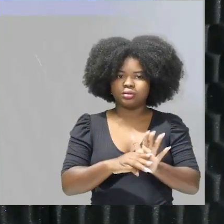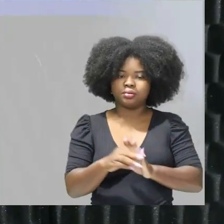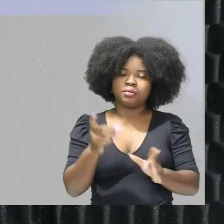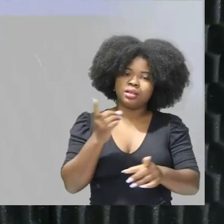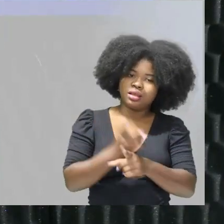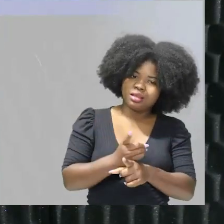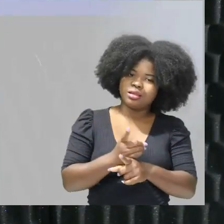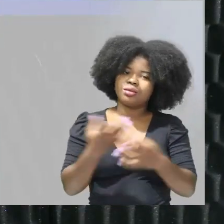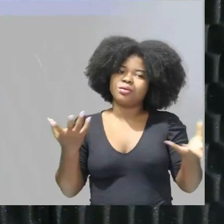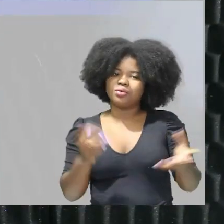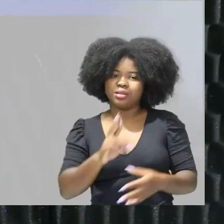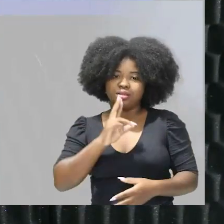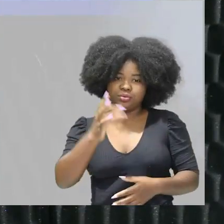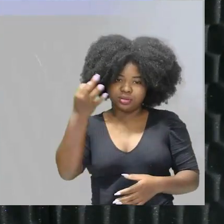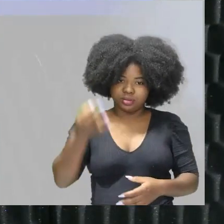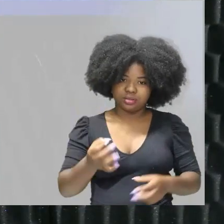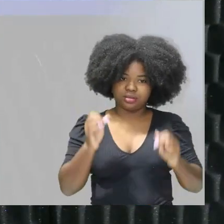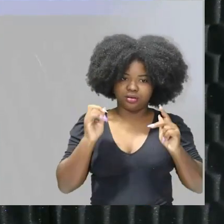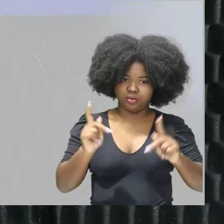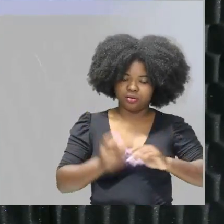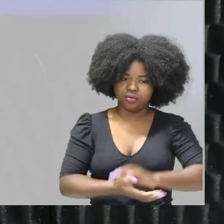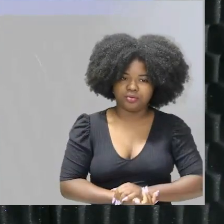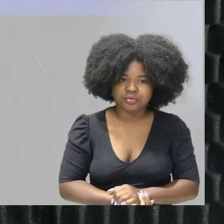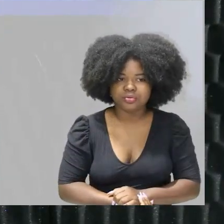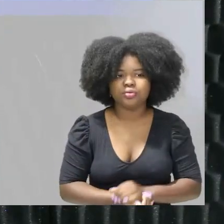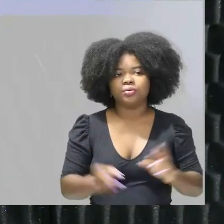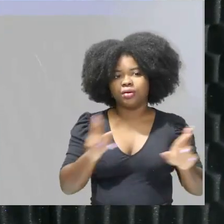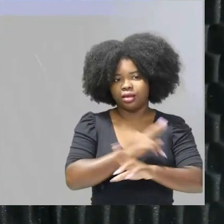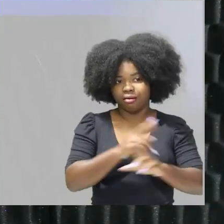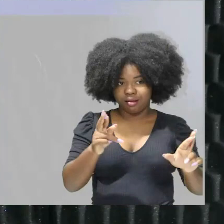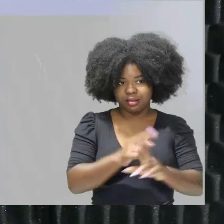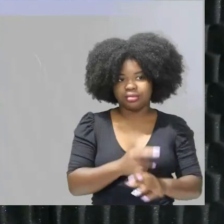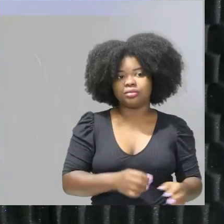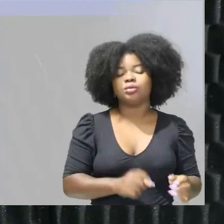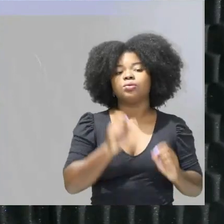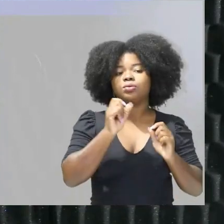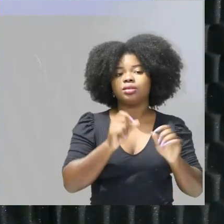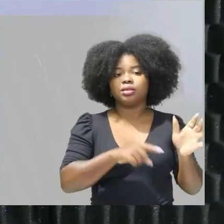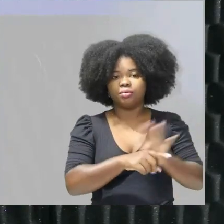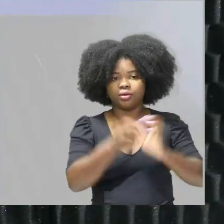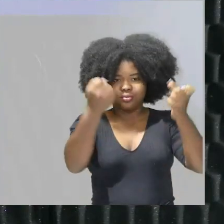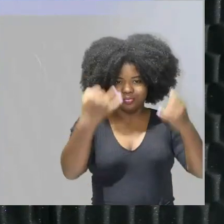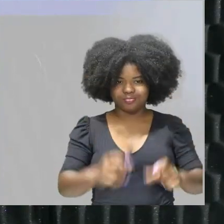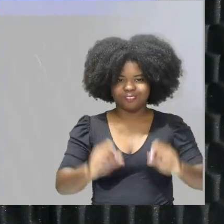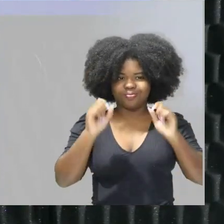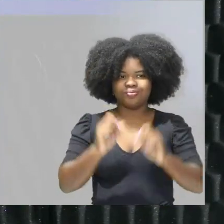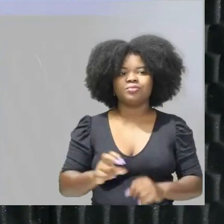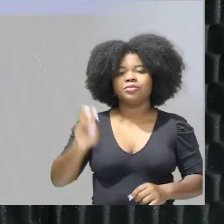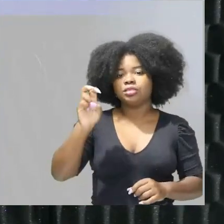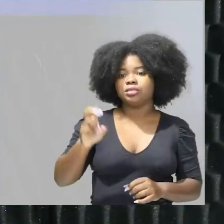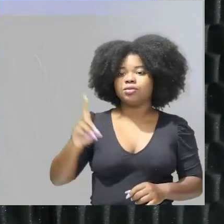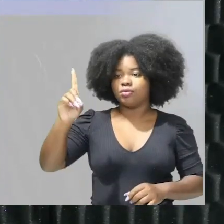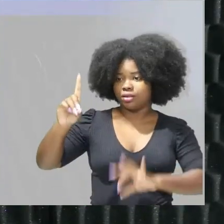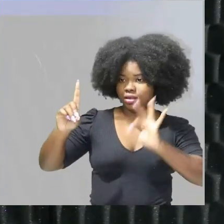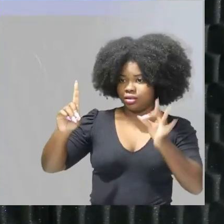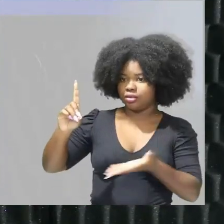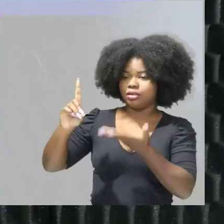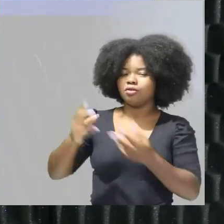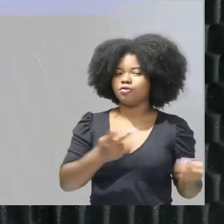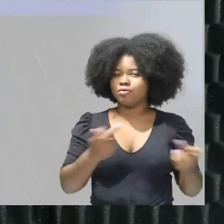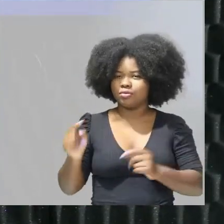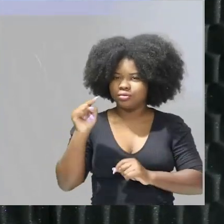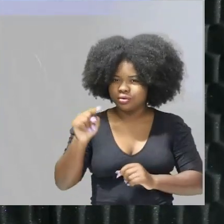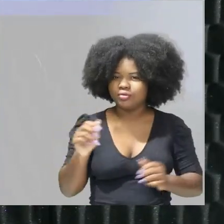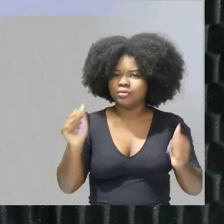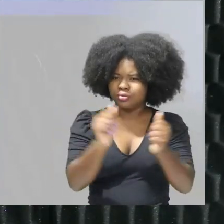encontrar aquilo que estamos procurando nesta questão tá questão número 5 letra d de dado eu vou convidando vocês